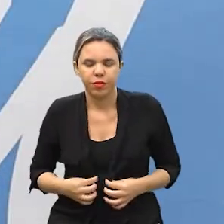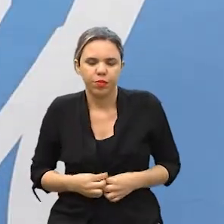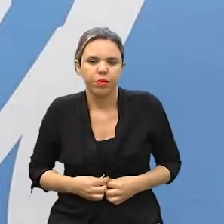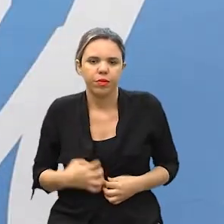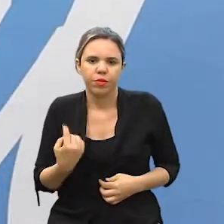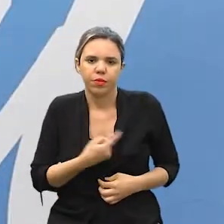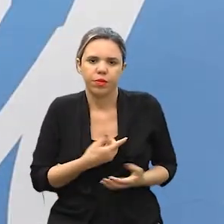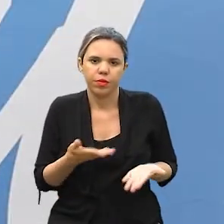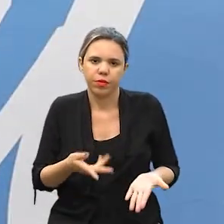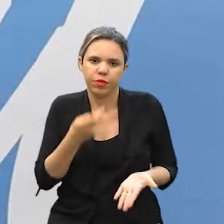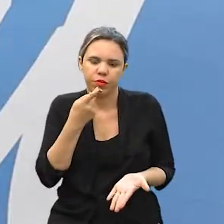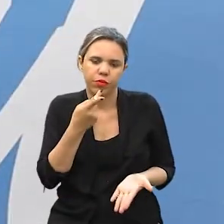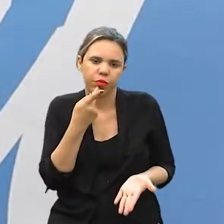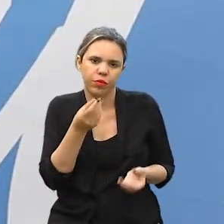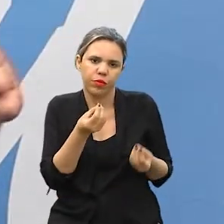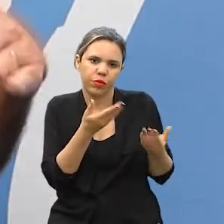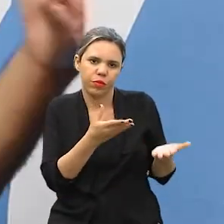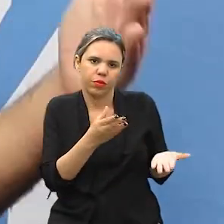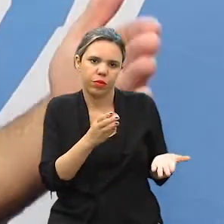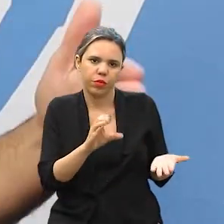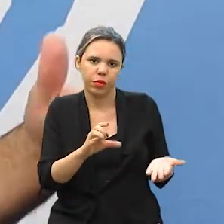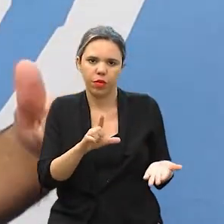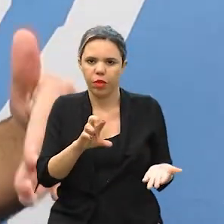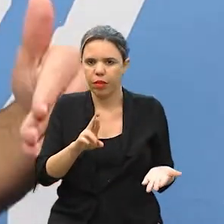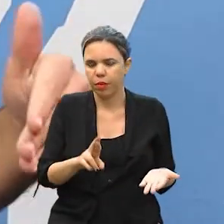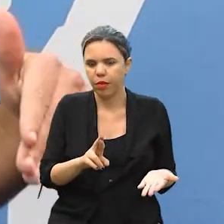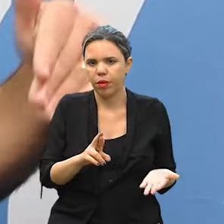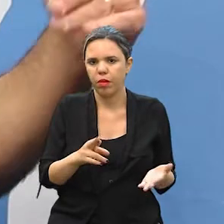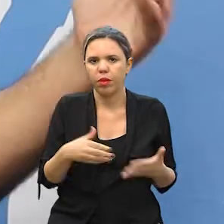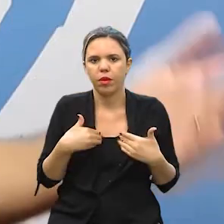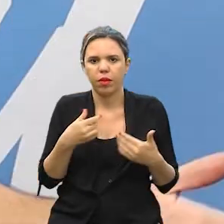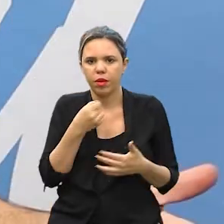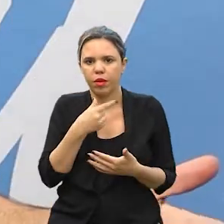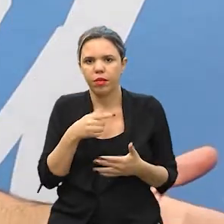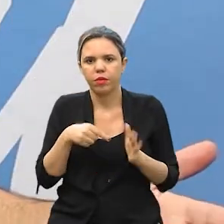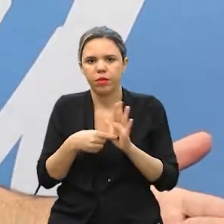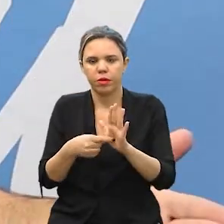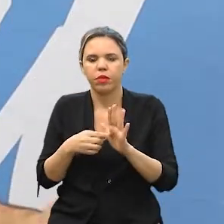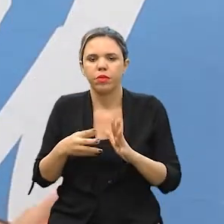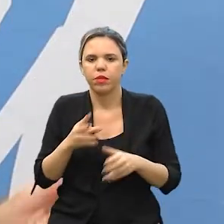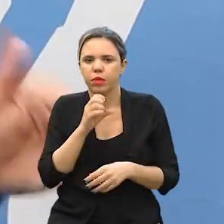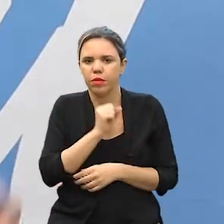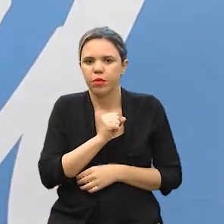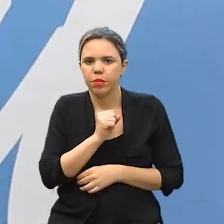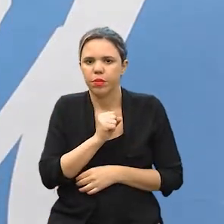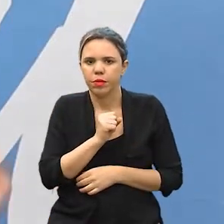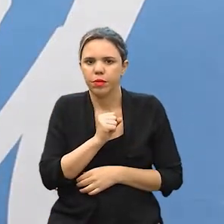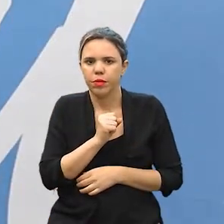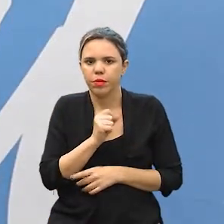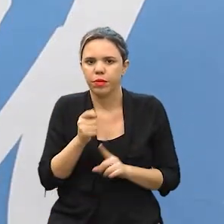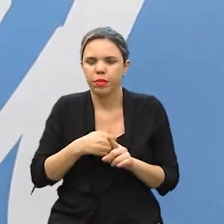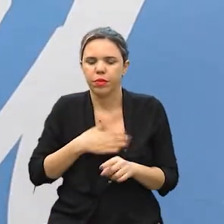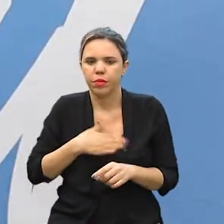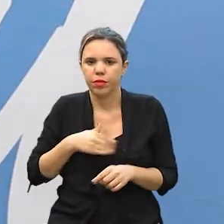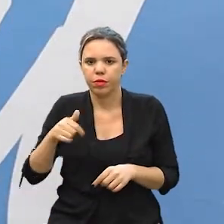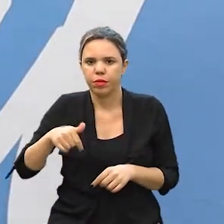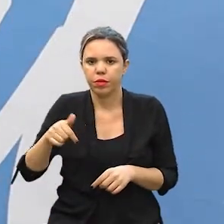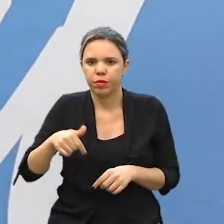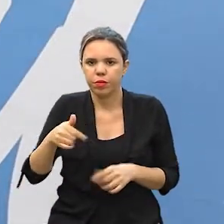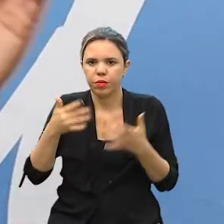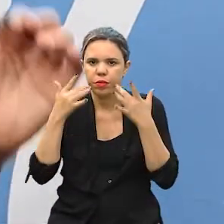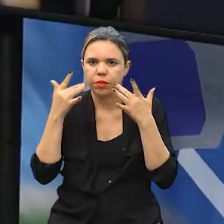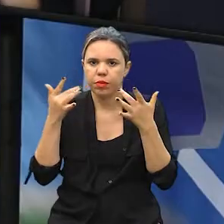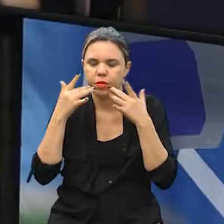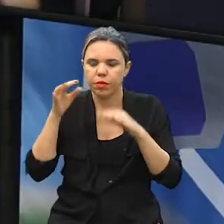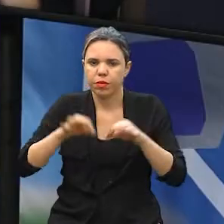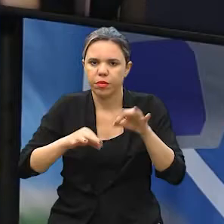A gente está aqui falando com o Kleber Rosa, que é humorista, está se apresentando todos os sábados de agosto aqui no